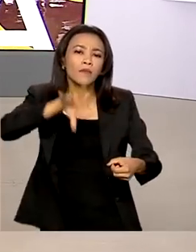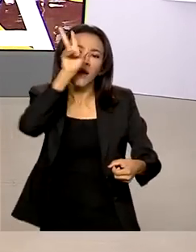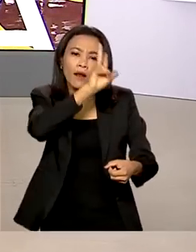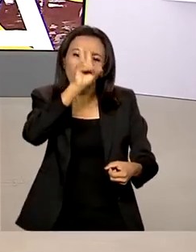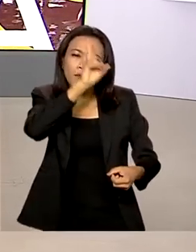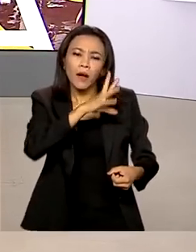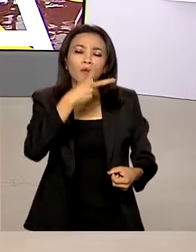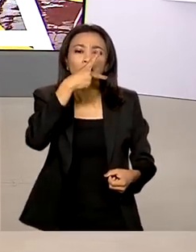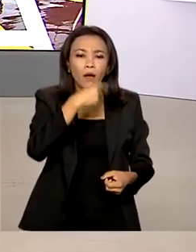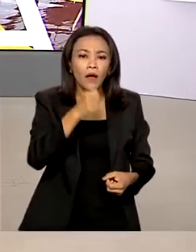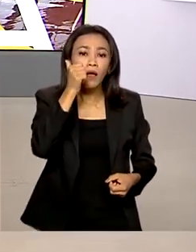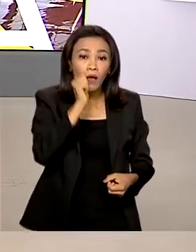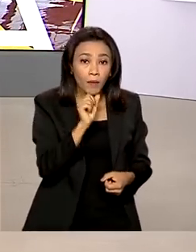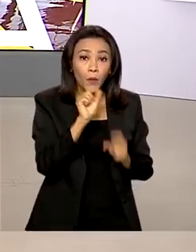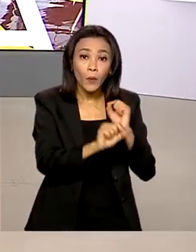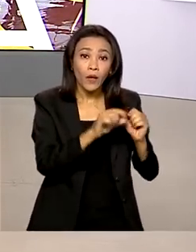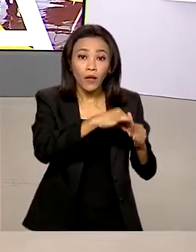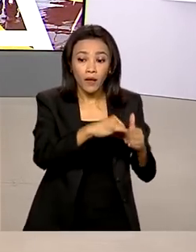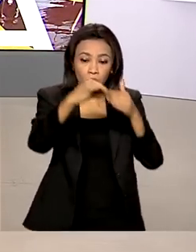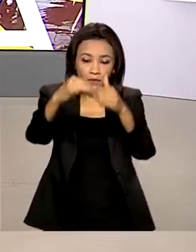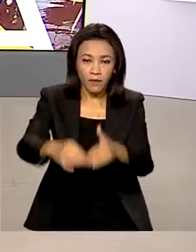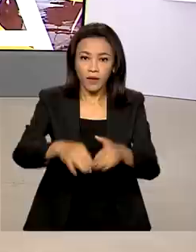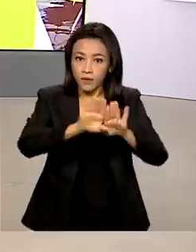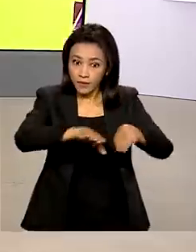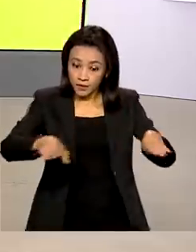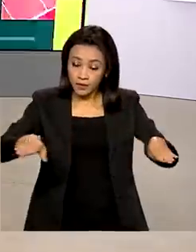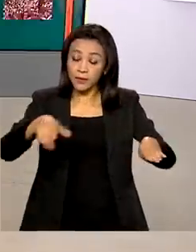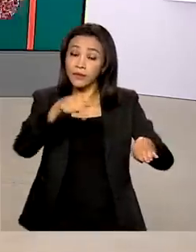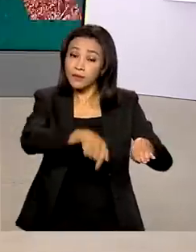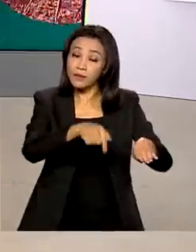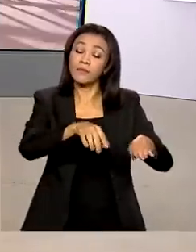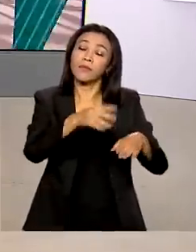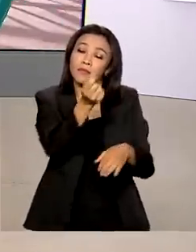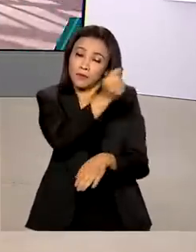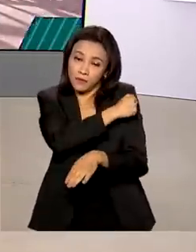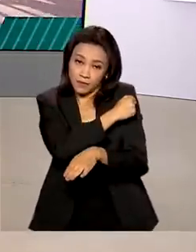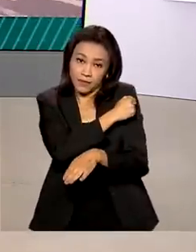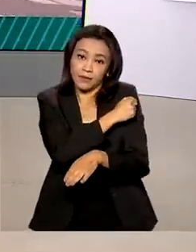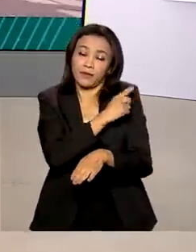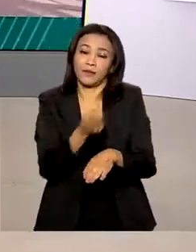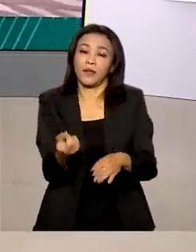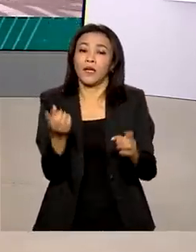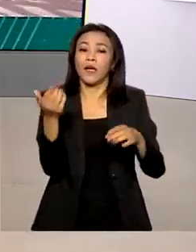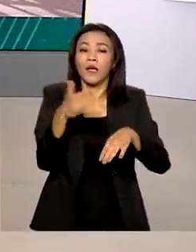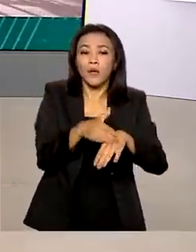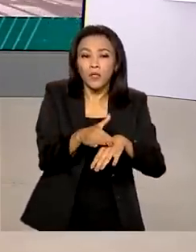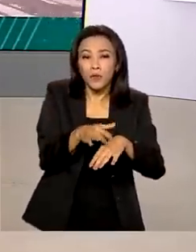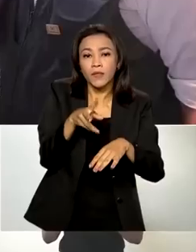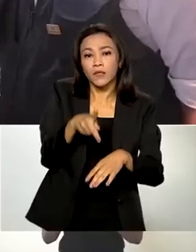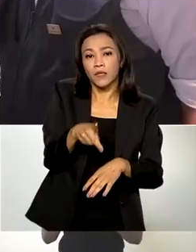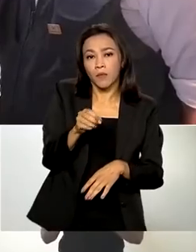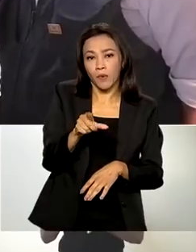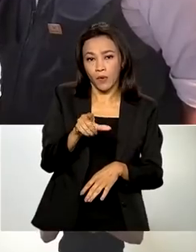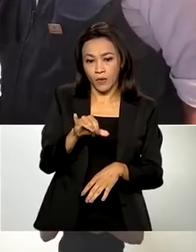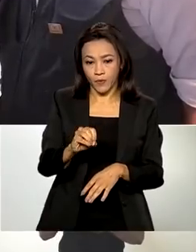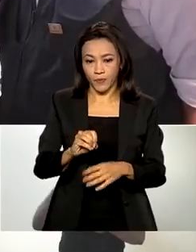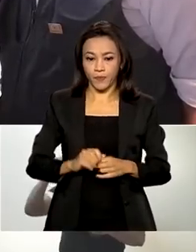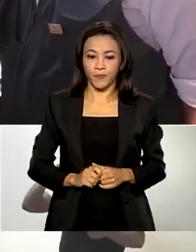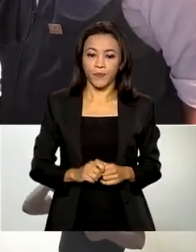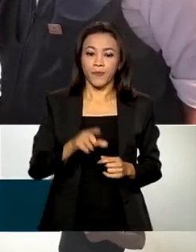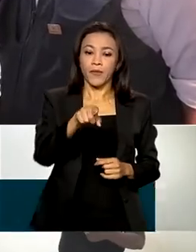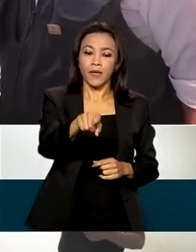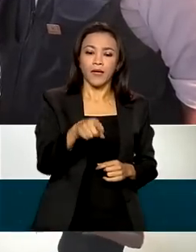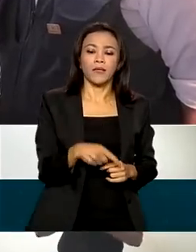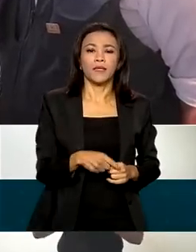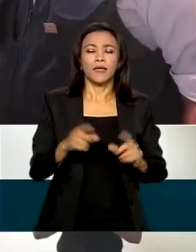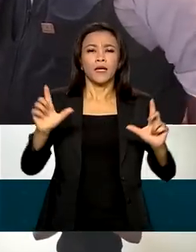dos Pais levarem as crianças menores de 5 anos para se vacinar em contra poliomielite a cobertura vacinal